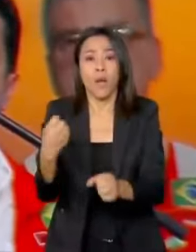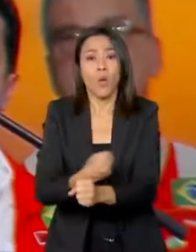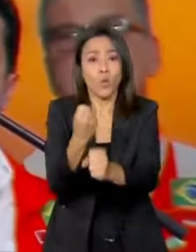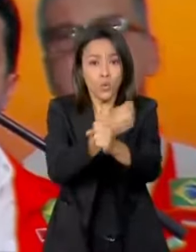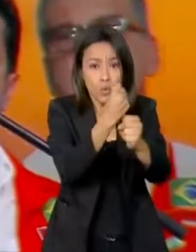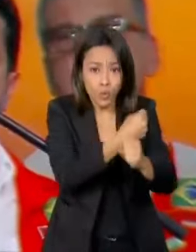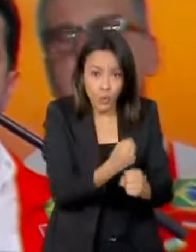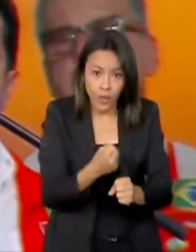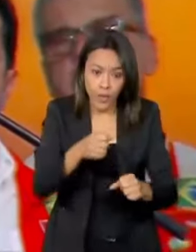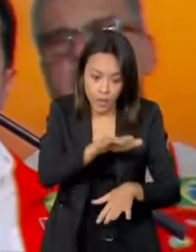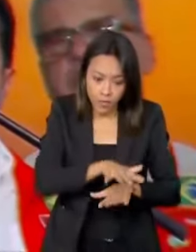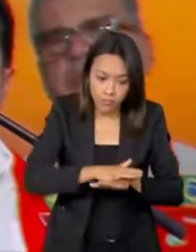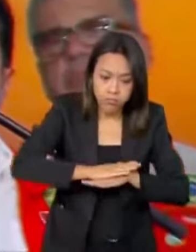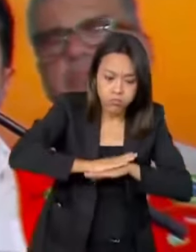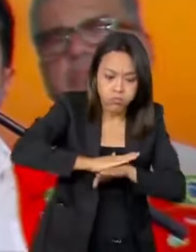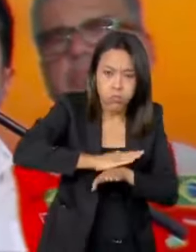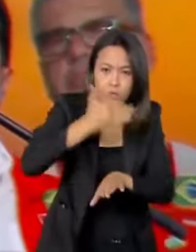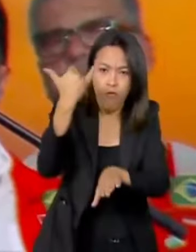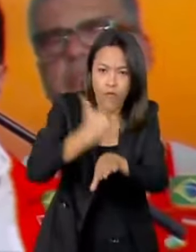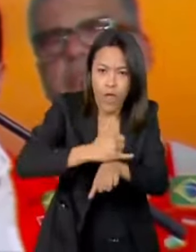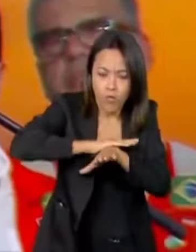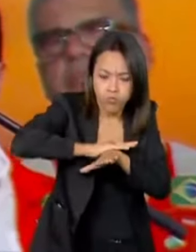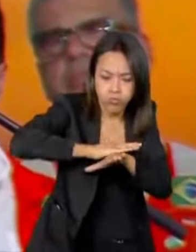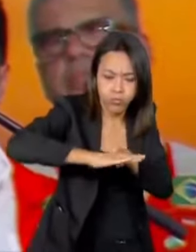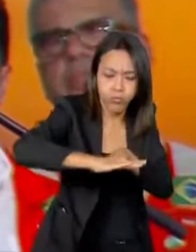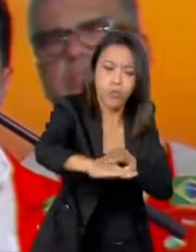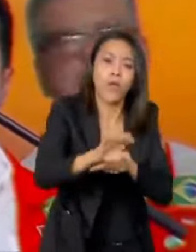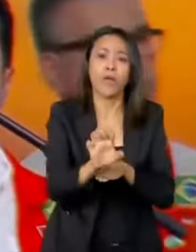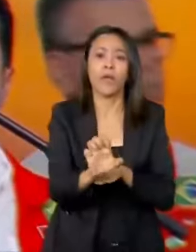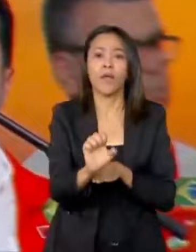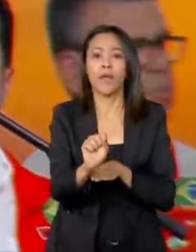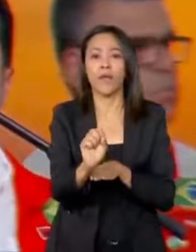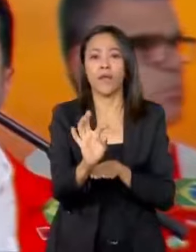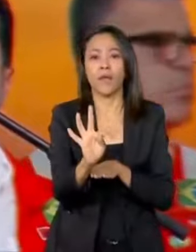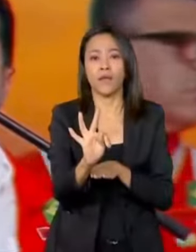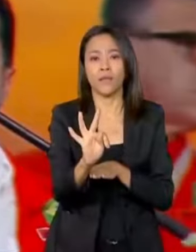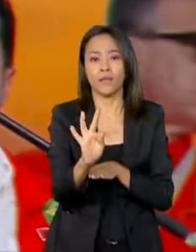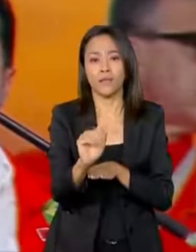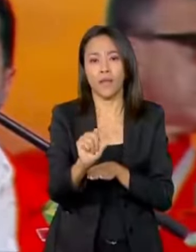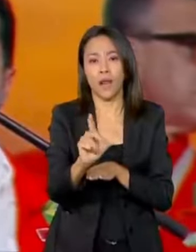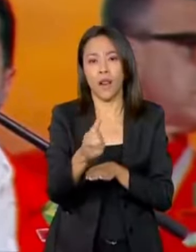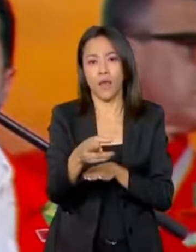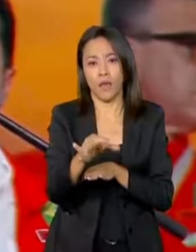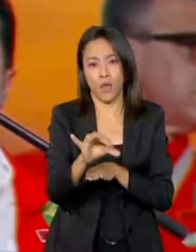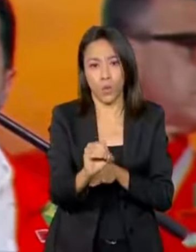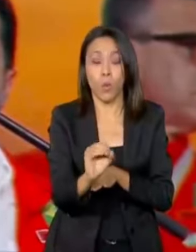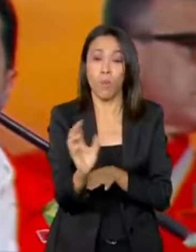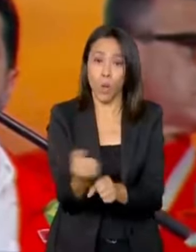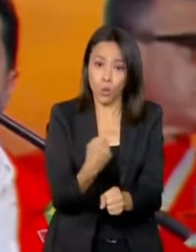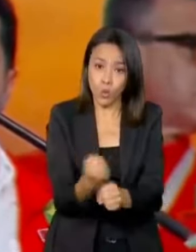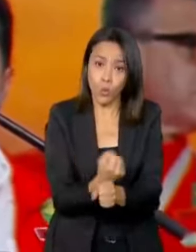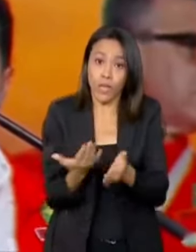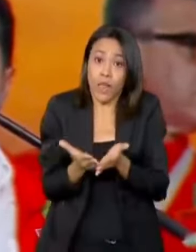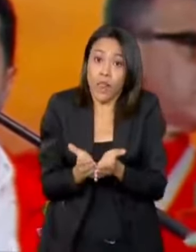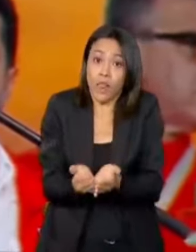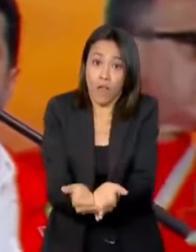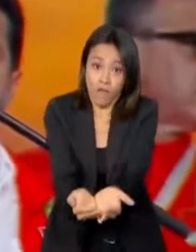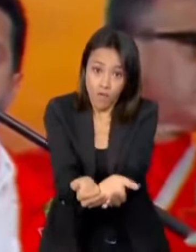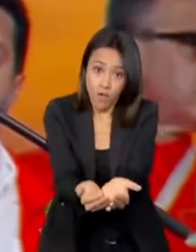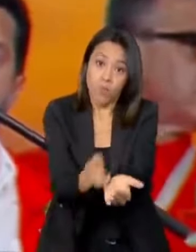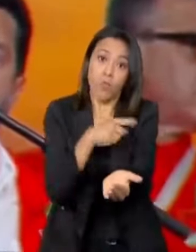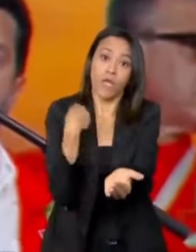Brasil, um imenso esforço imenso para convencer o mundo de que a gente poderia construir navio para exportar as